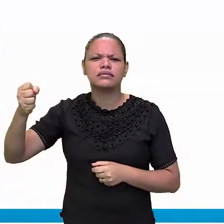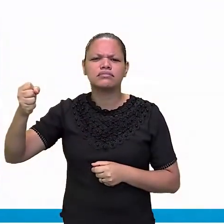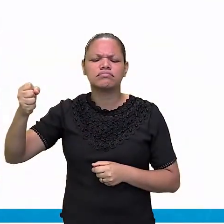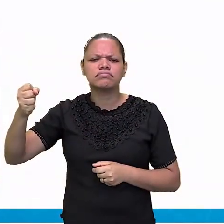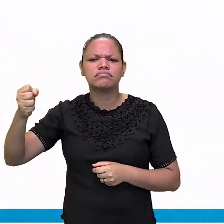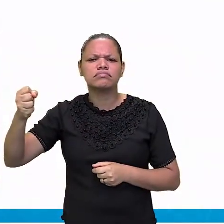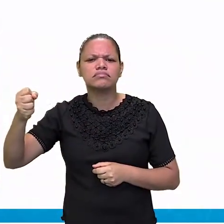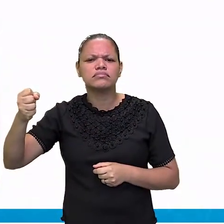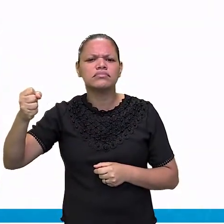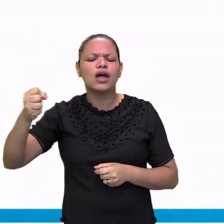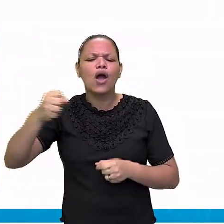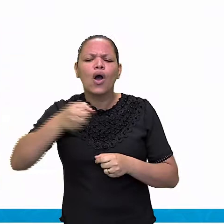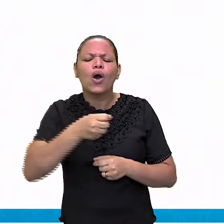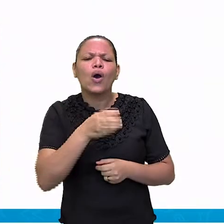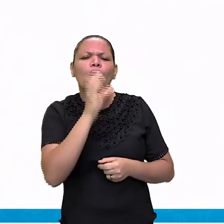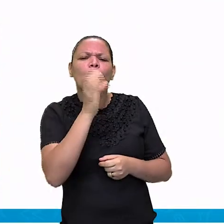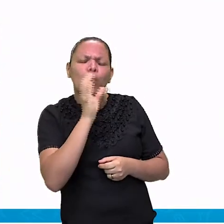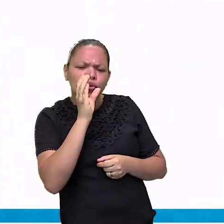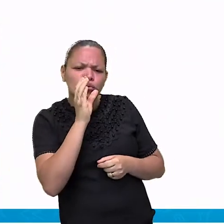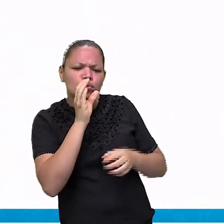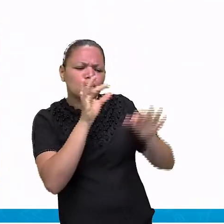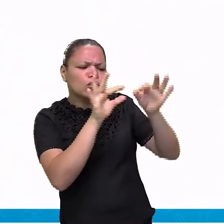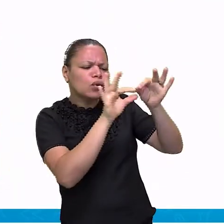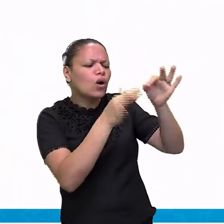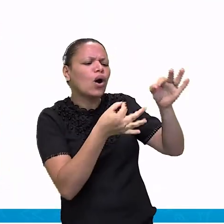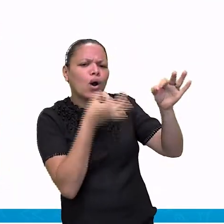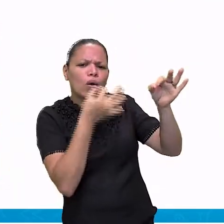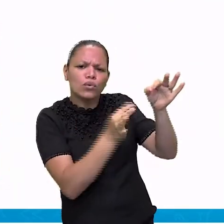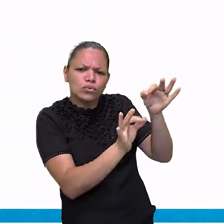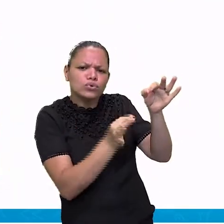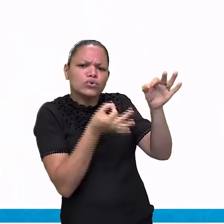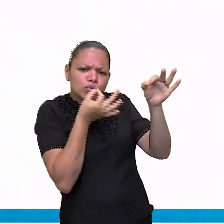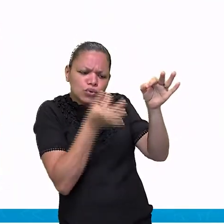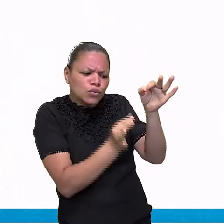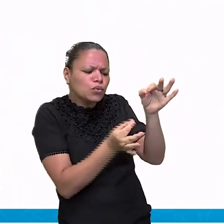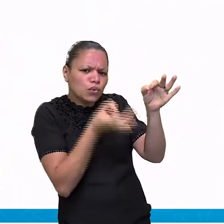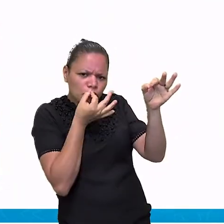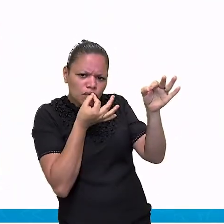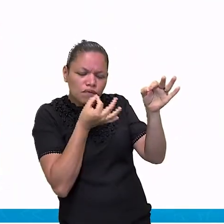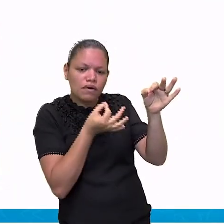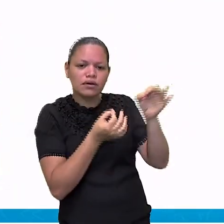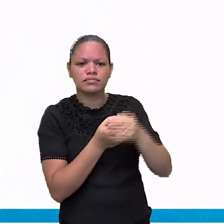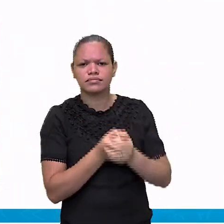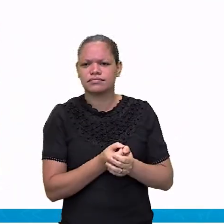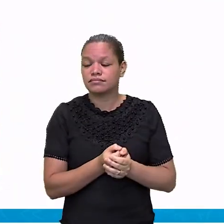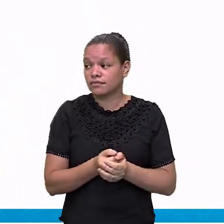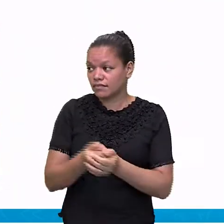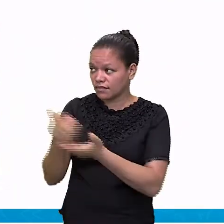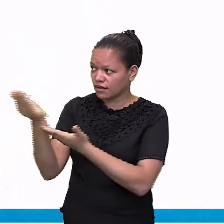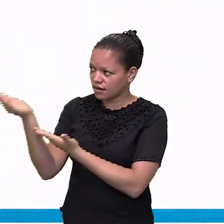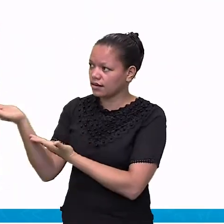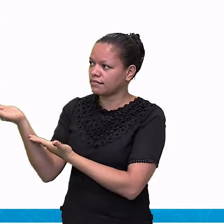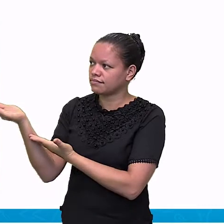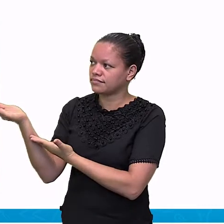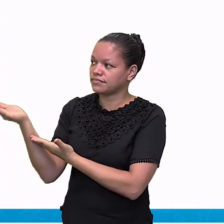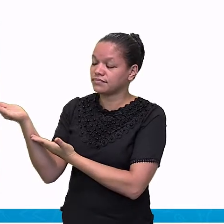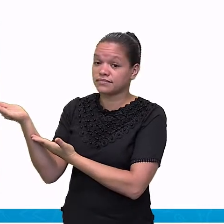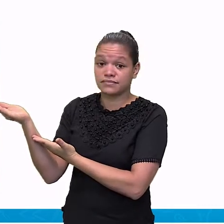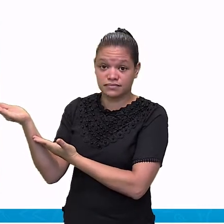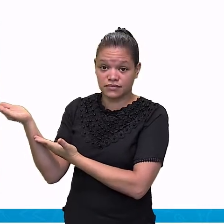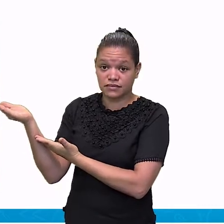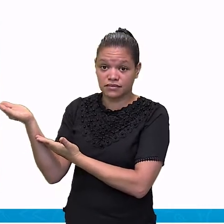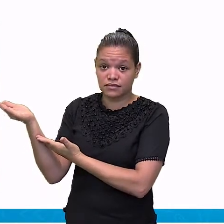a diferença aqui. Aqui eu tenho o suco no estado líquido, né?